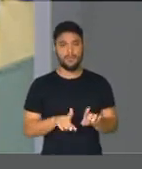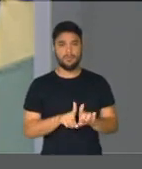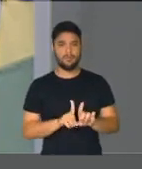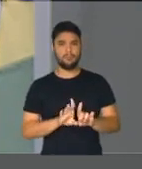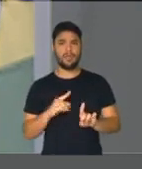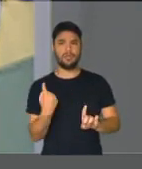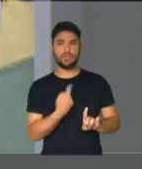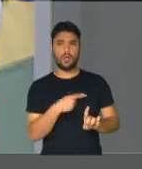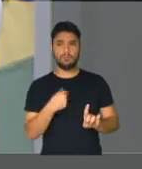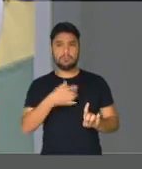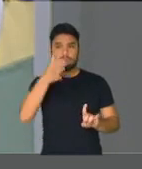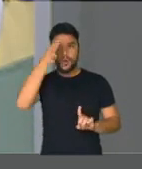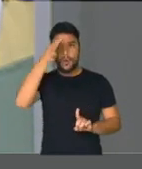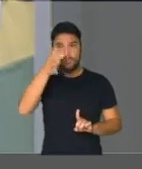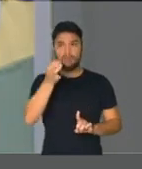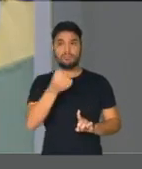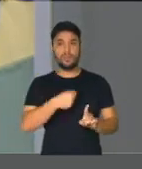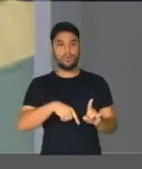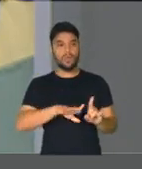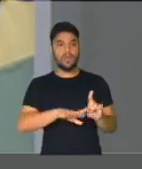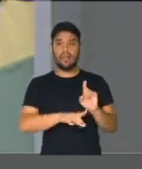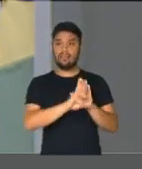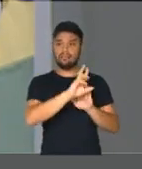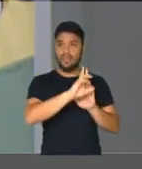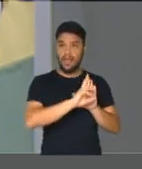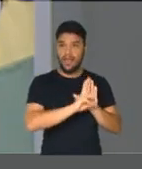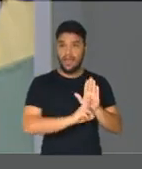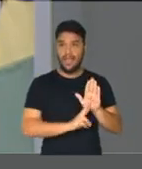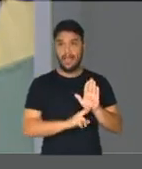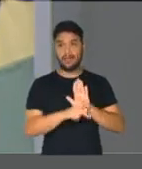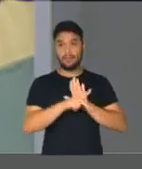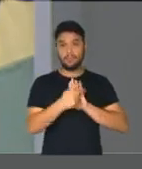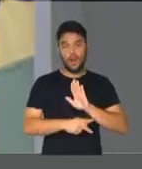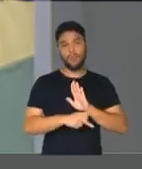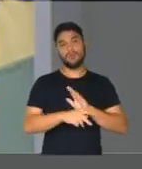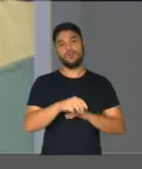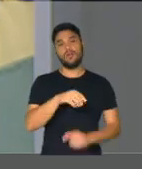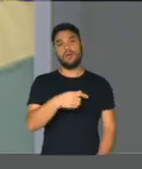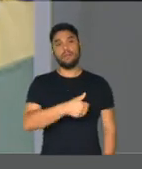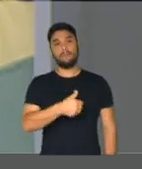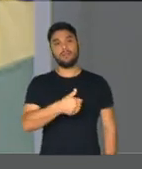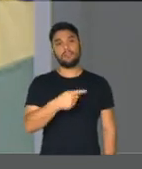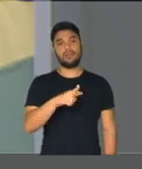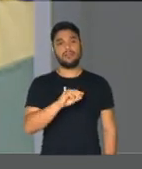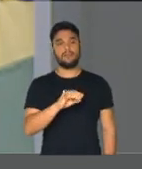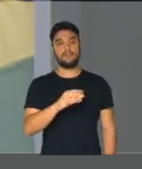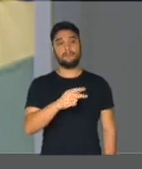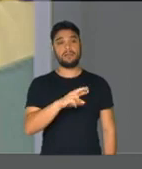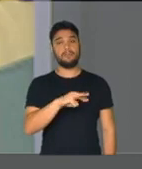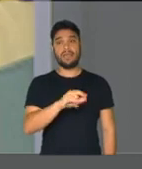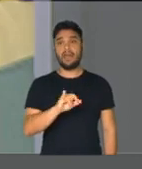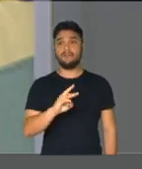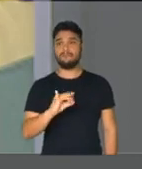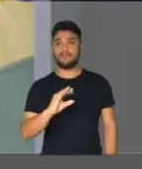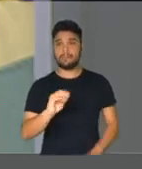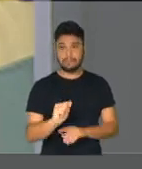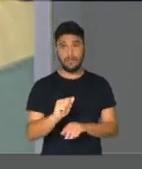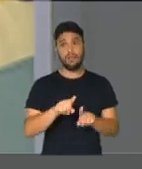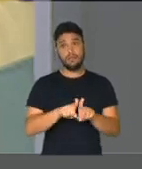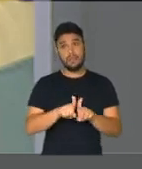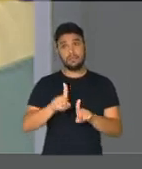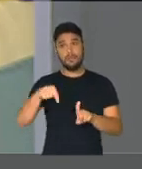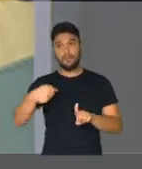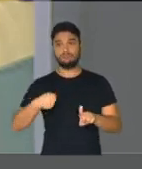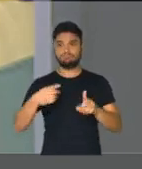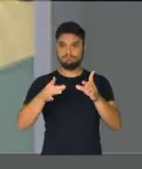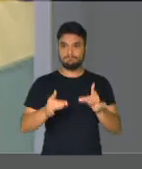na interpretação do marco legal da primeira infância, como será adiante